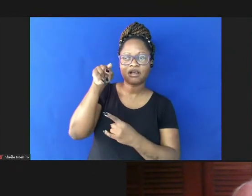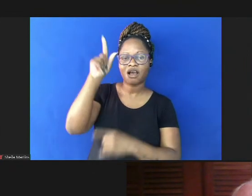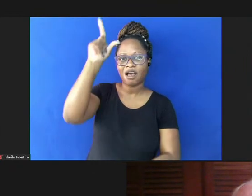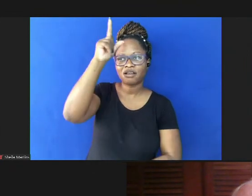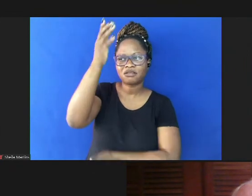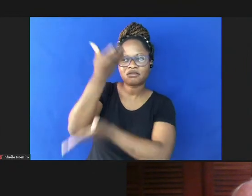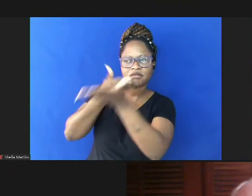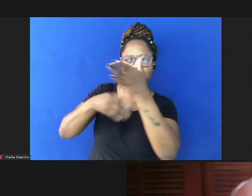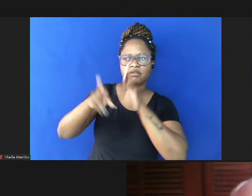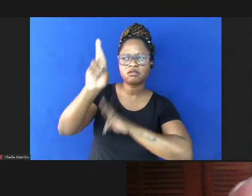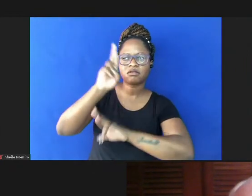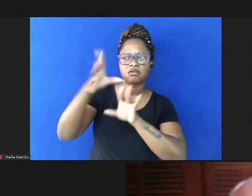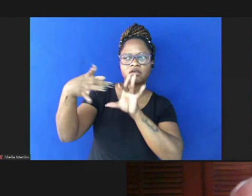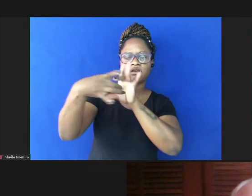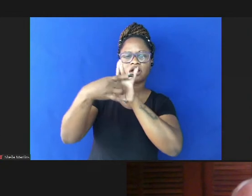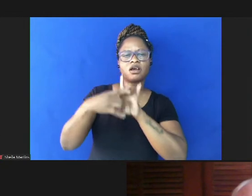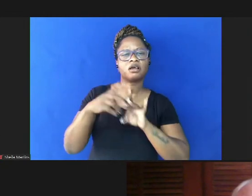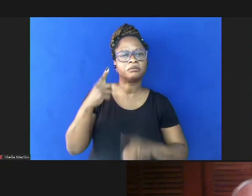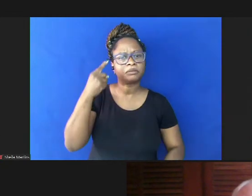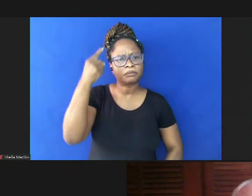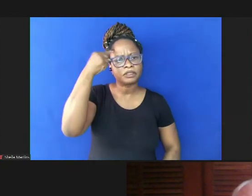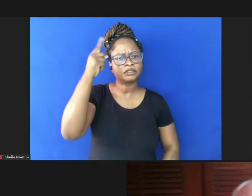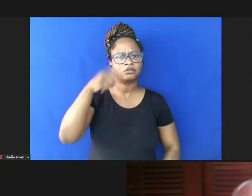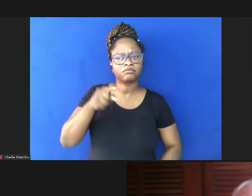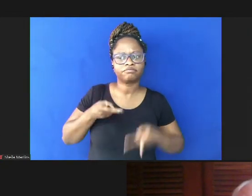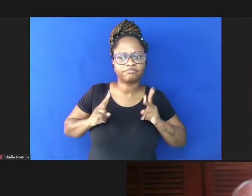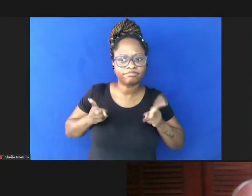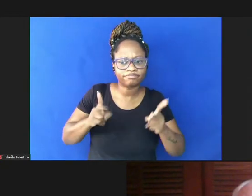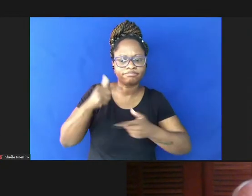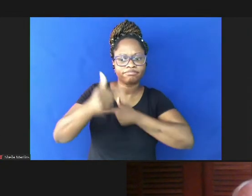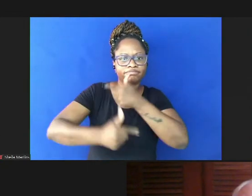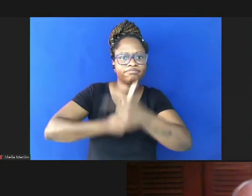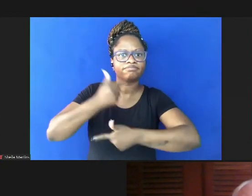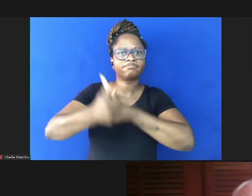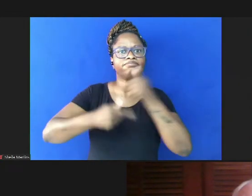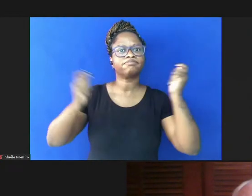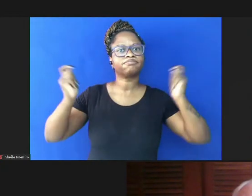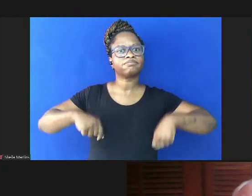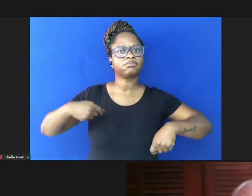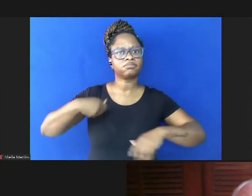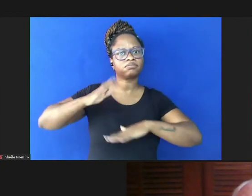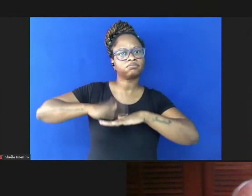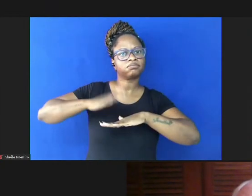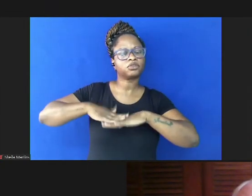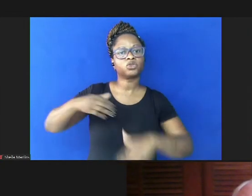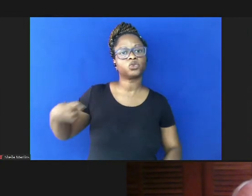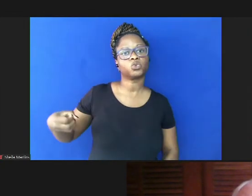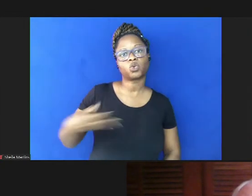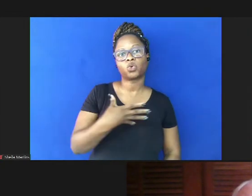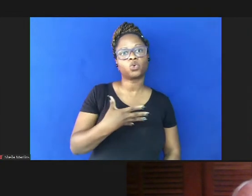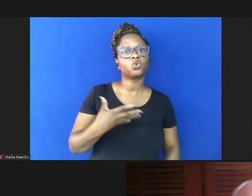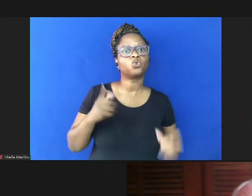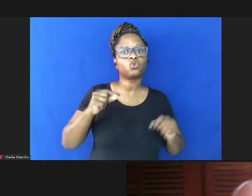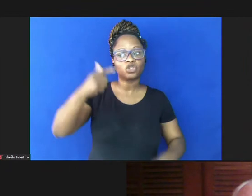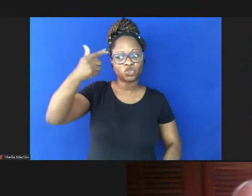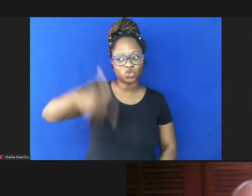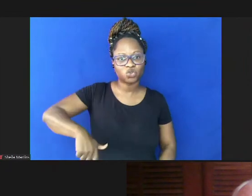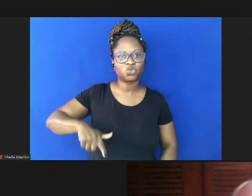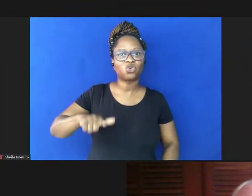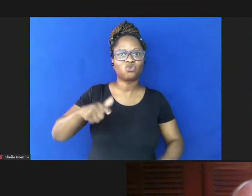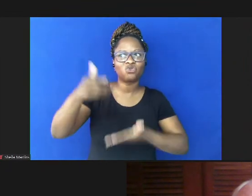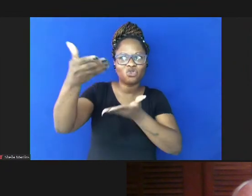a continuar colaborando com esse grupo de trabalho, já faço aqui novamente ao vivo o convite de